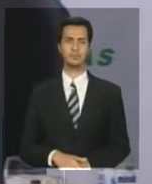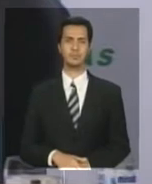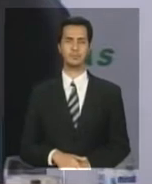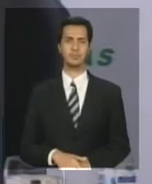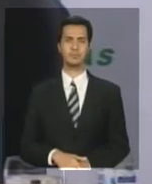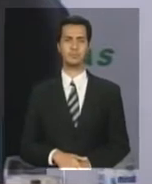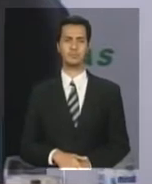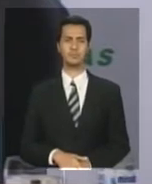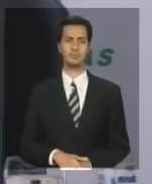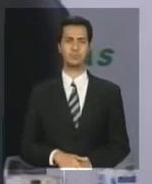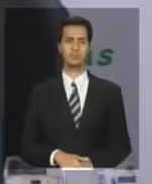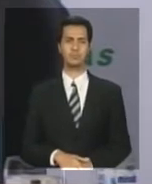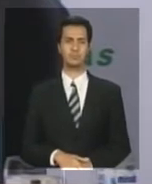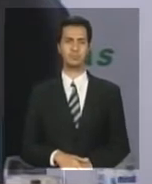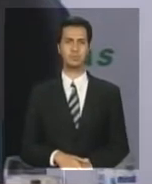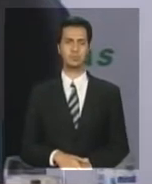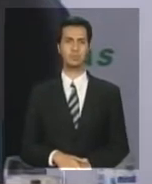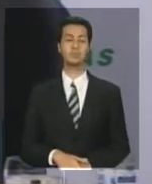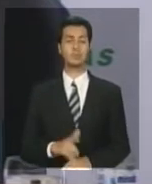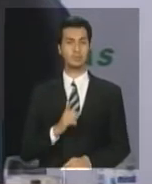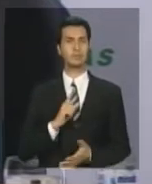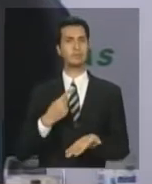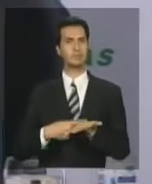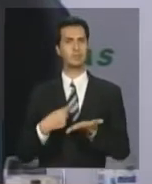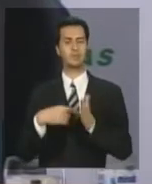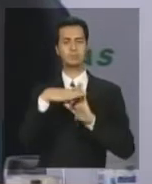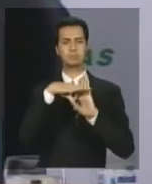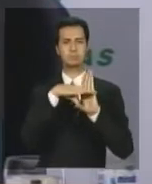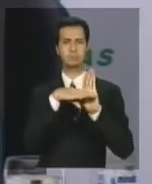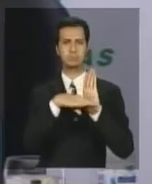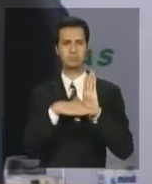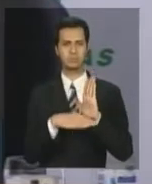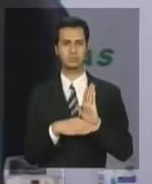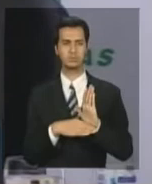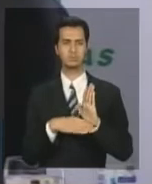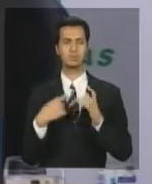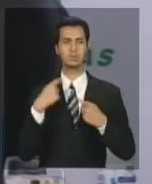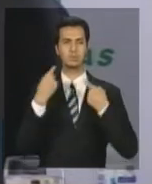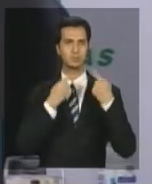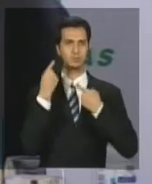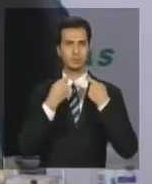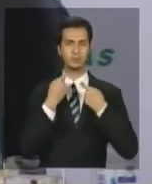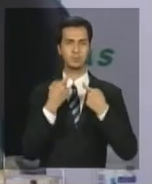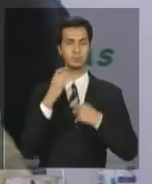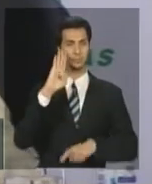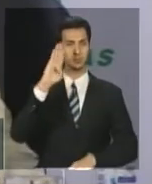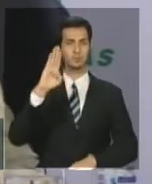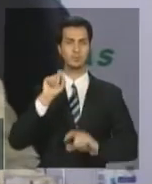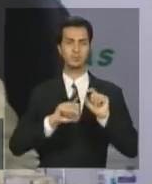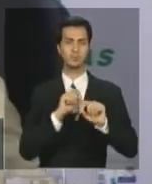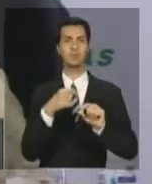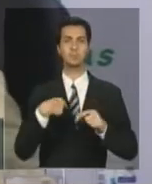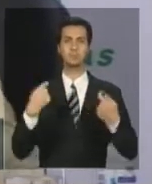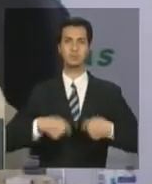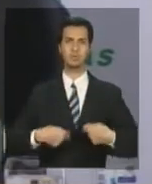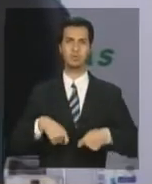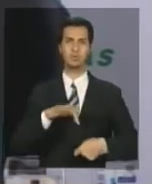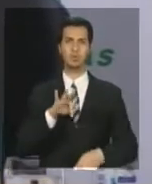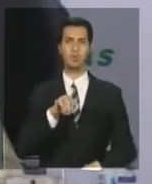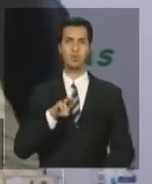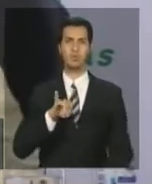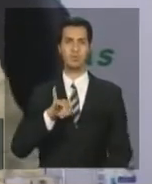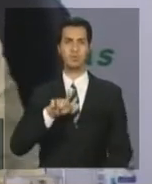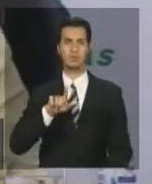É uma loucura, é uma agenda gigante e a minha preocupação maior era ter o Formile e era